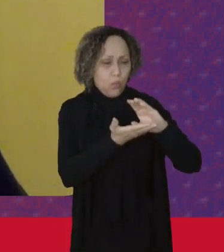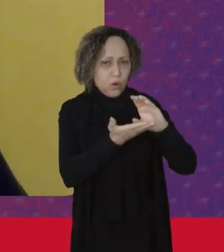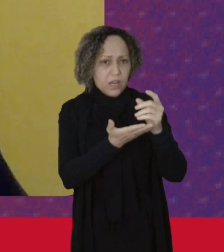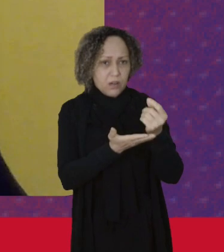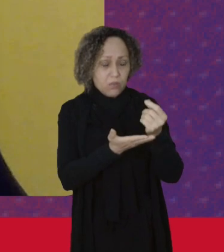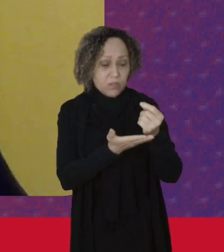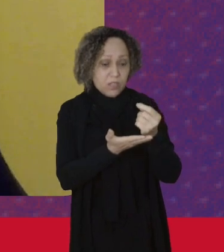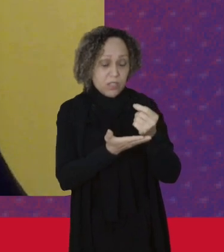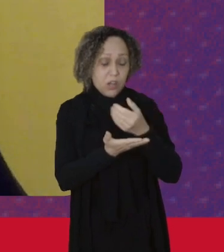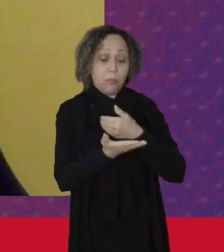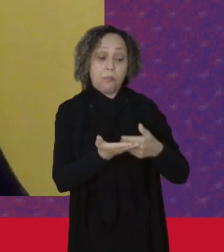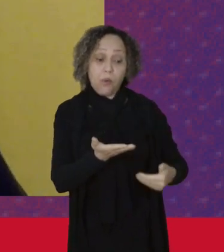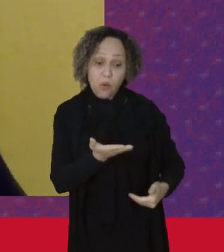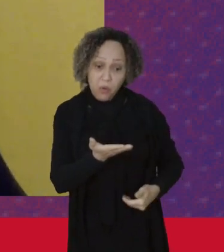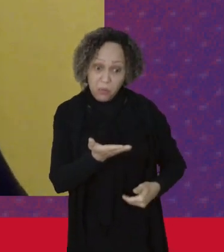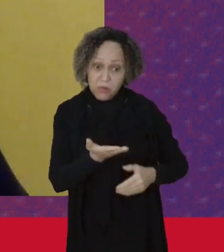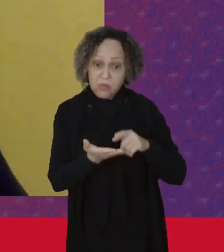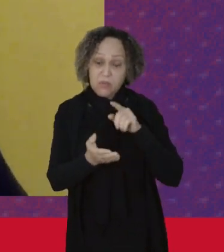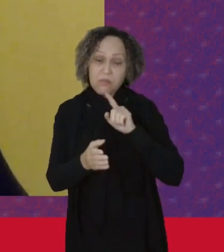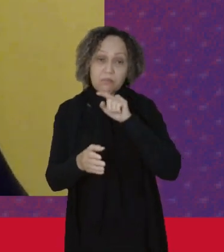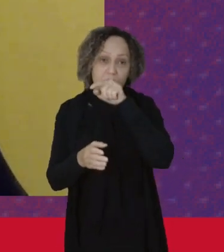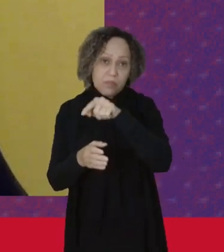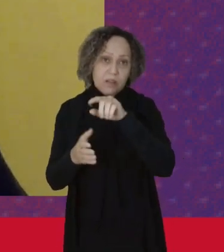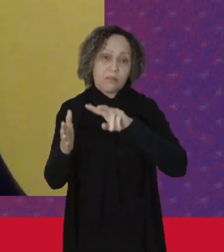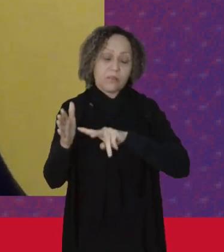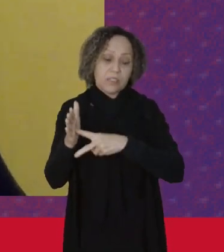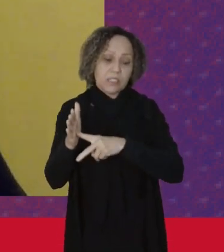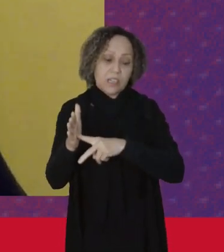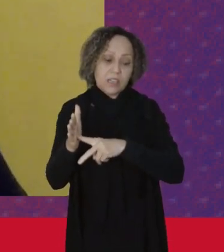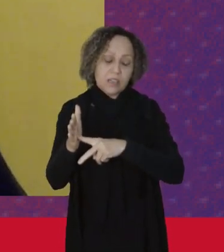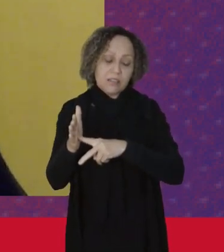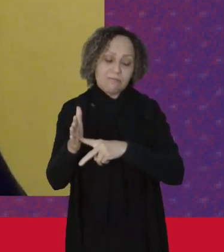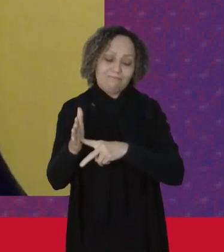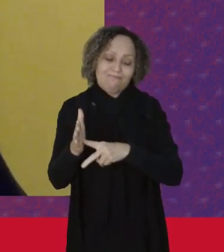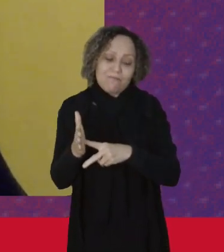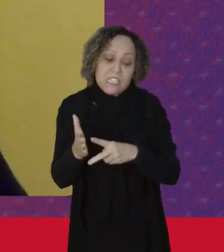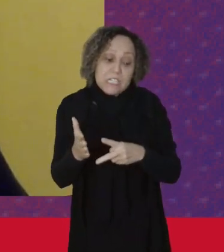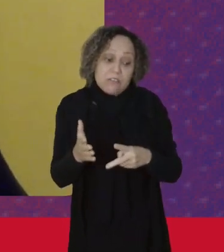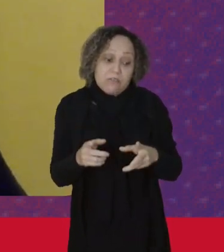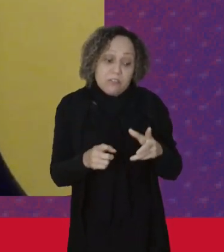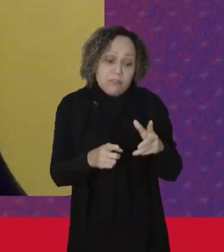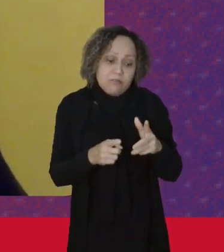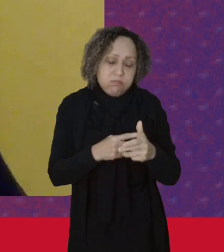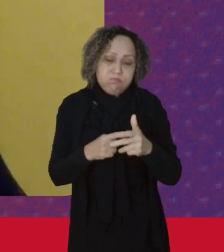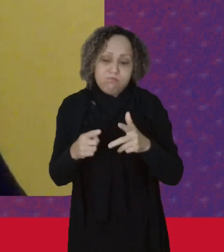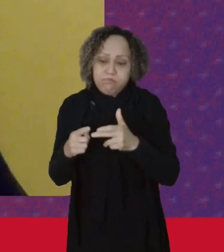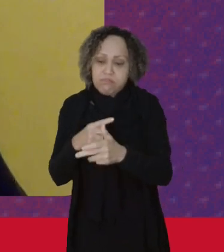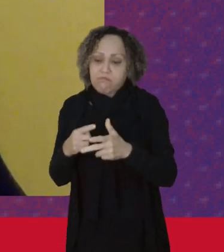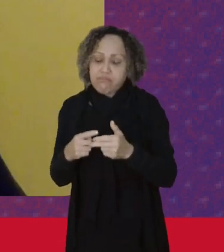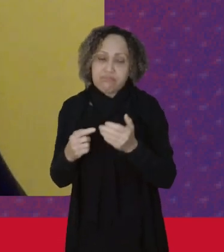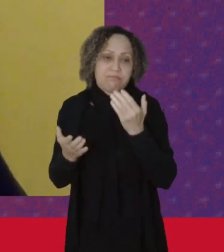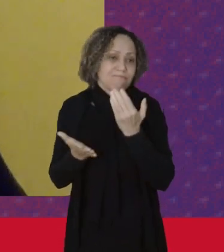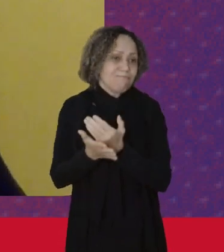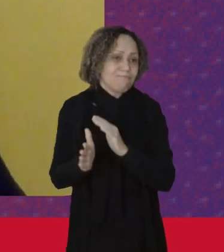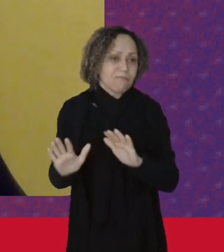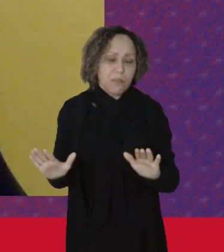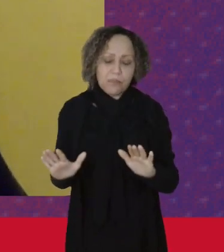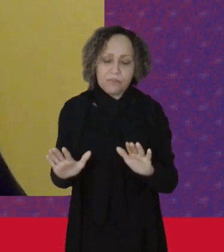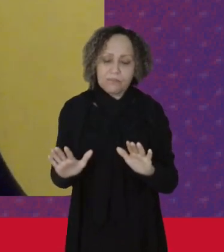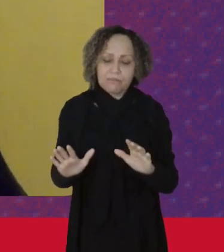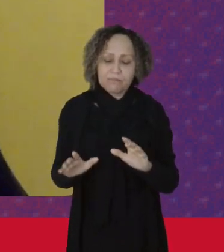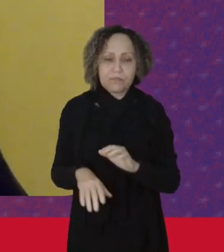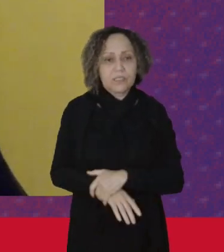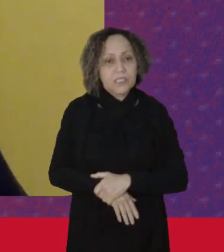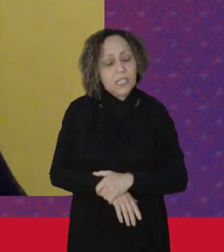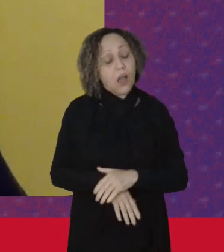desse movimento, eles foram cortados pelos governos neoliberais. Então, eu acho que é muito importante que a gente tenha investimento nos movimentos.